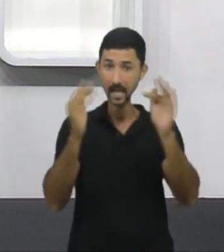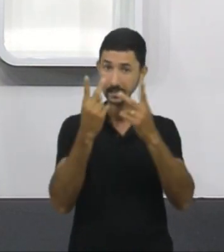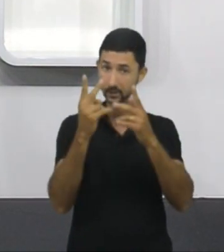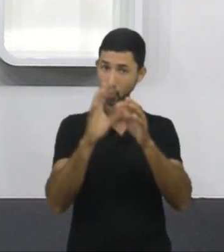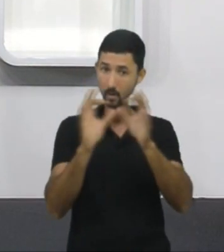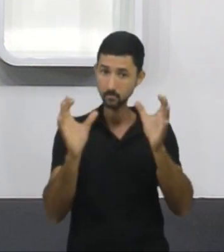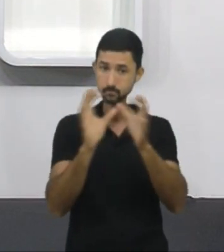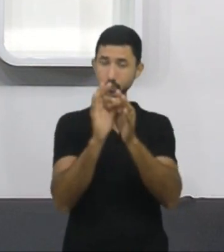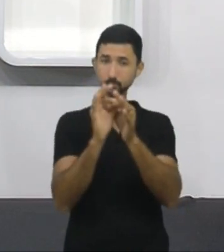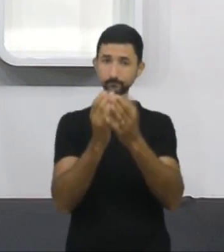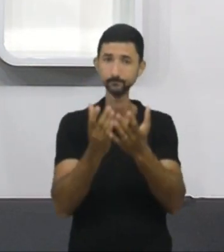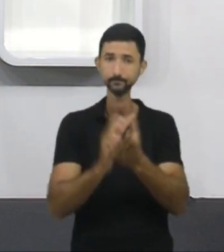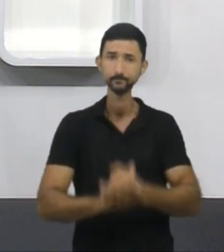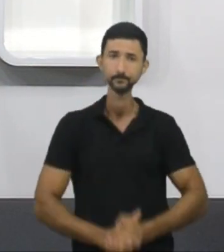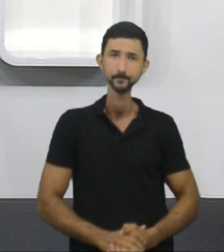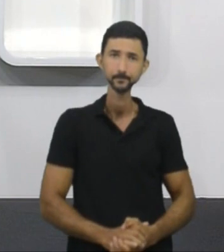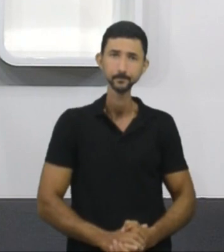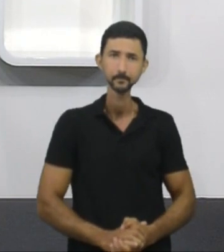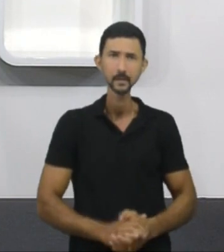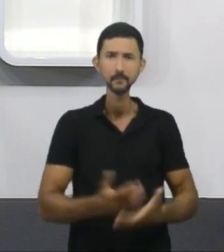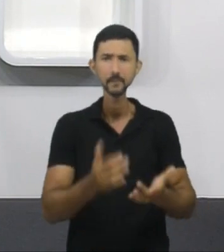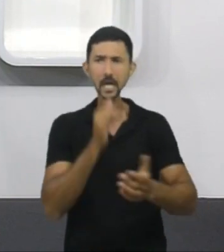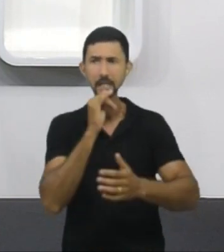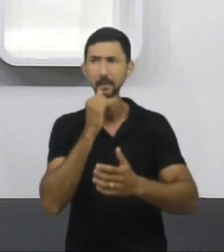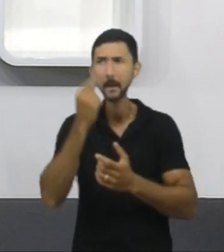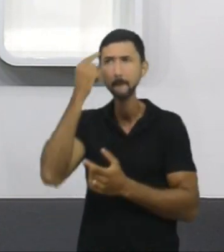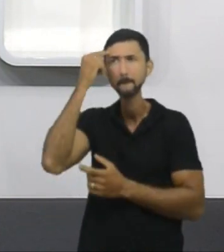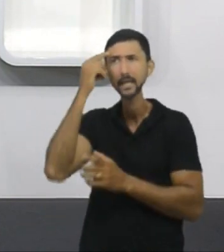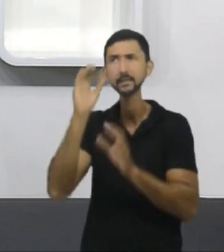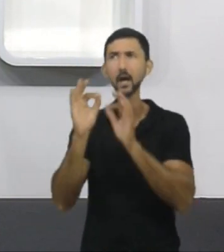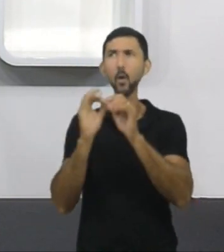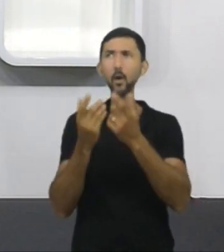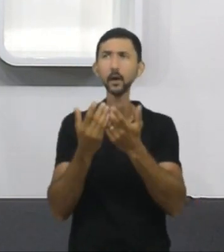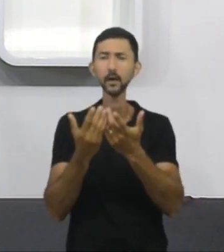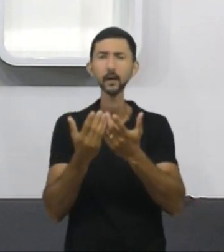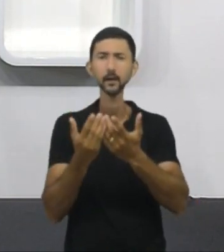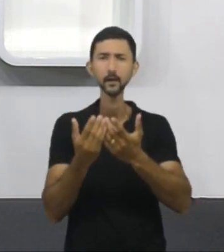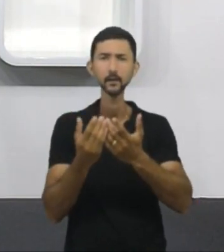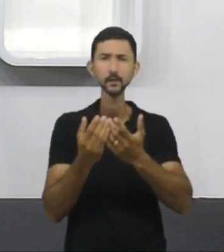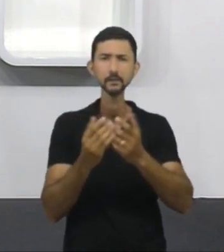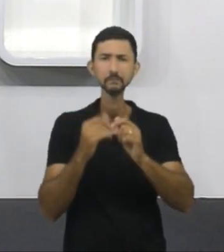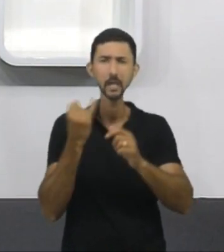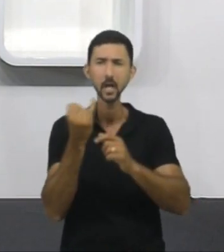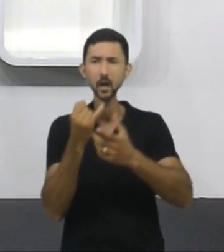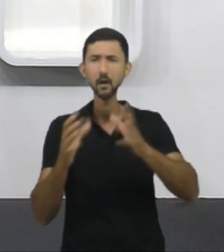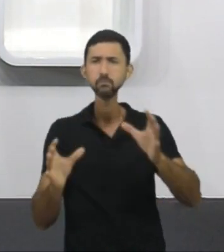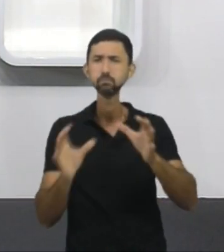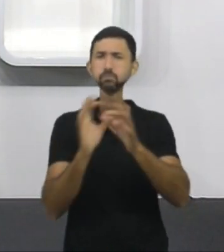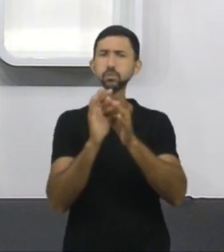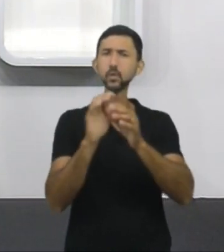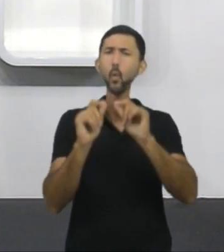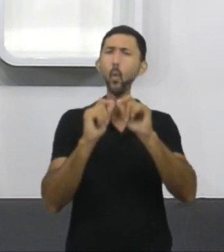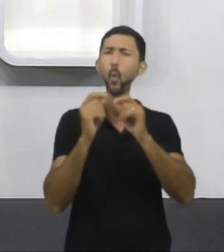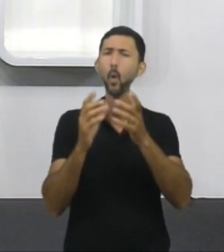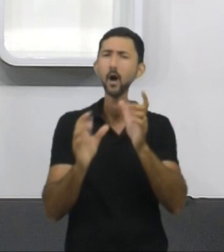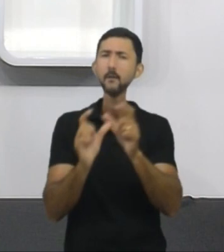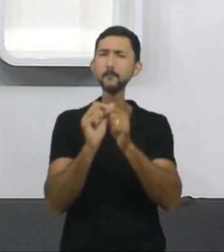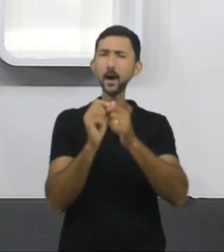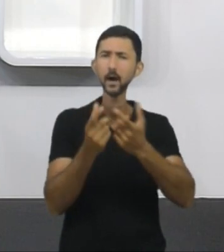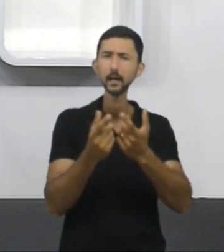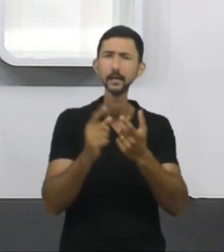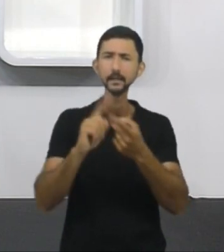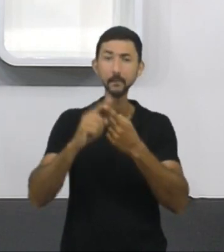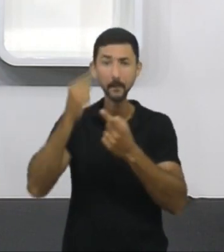orações. E aí, para nós pensarmos um pouco mais sobre o papel das conjunções, nós também